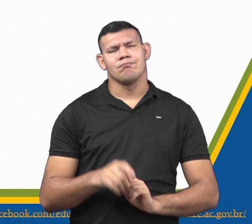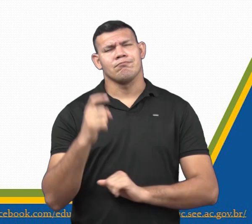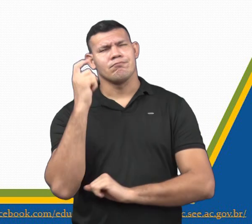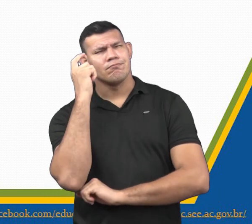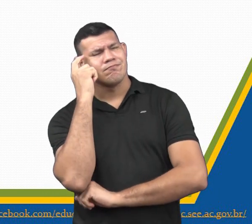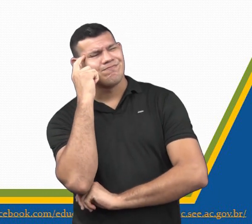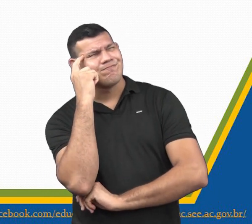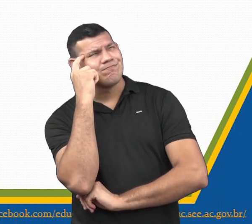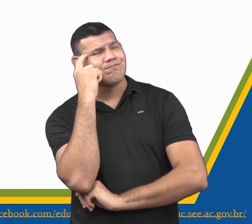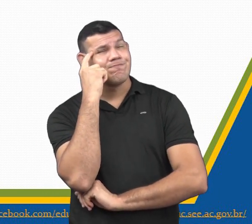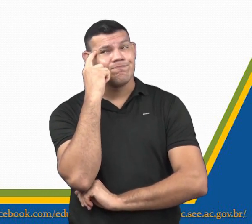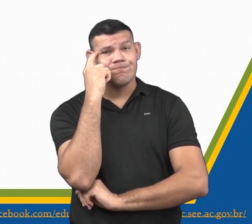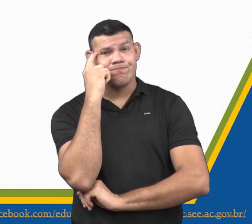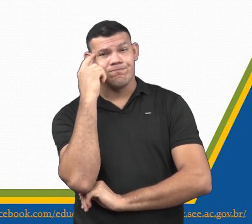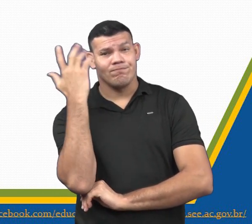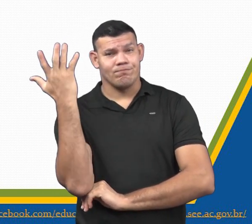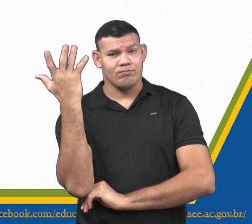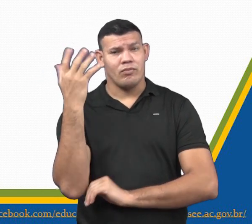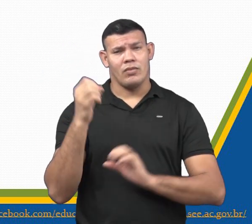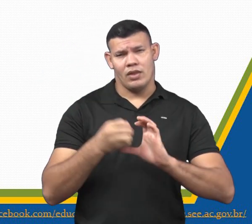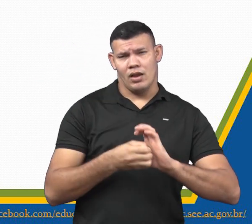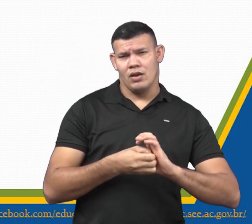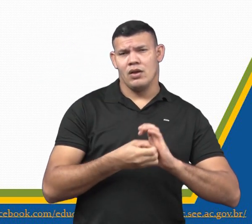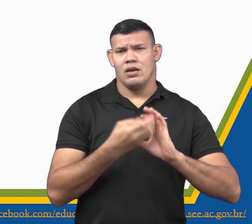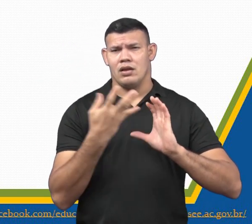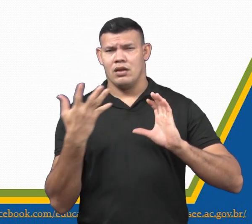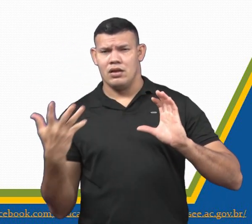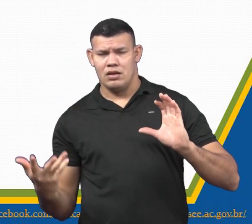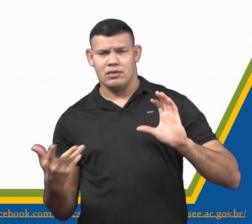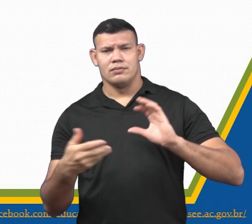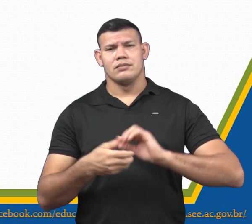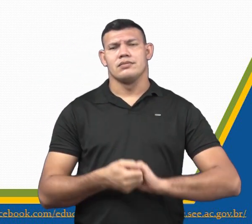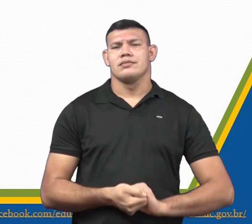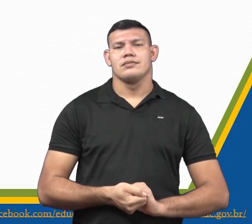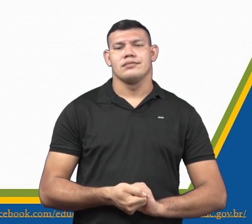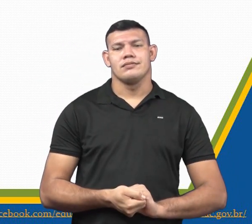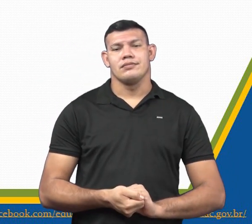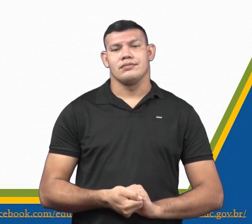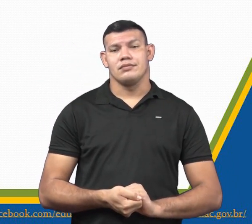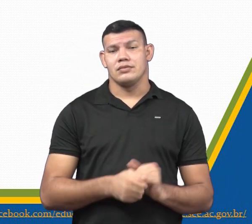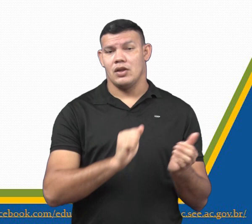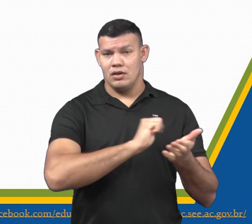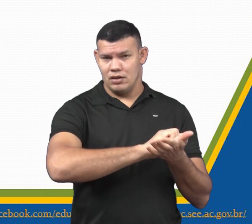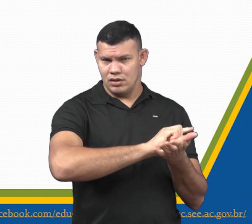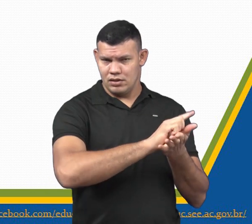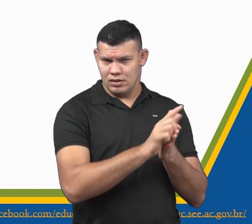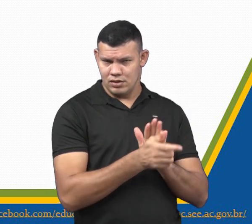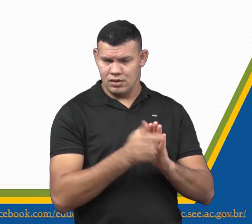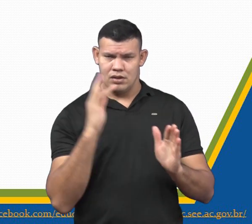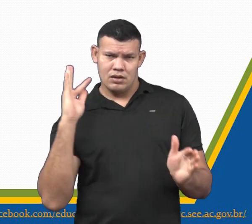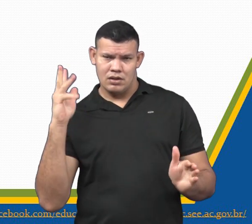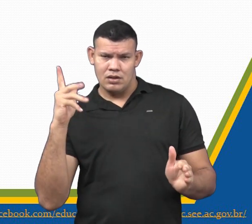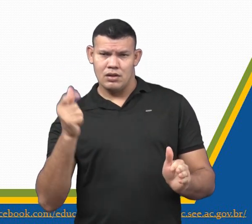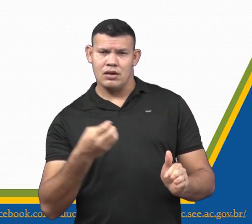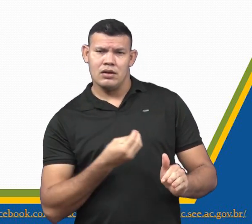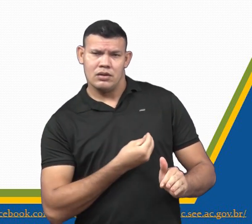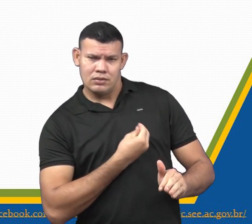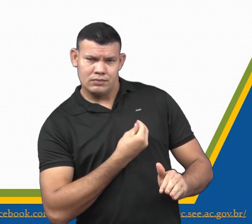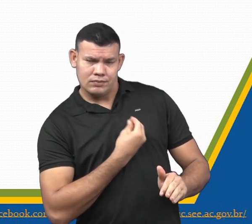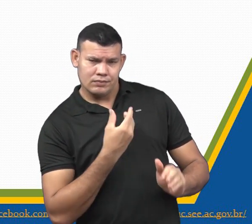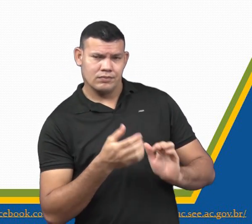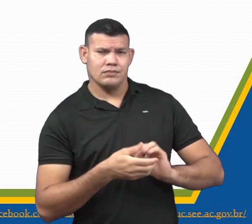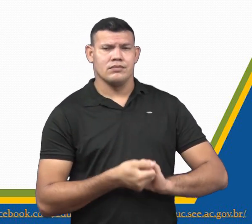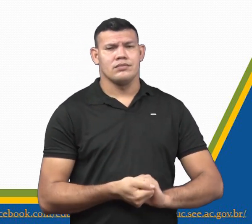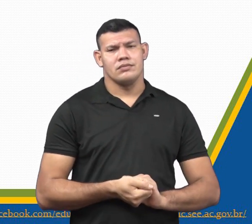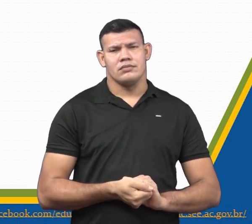pouquinho. Vamos ver as características então. No gênero autobiografia, o autor narra na